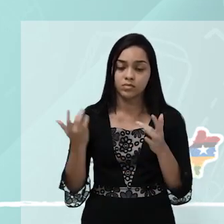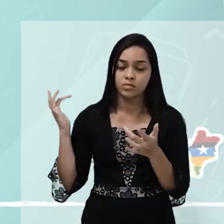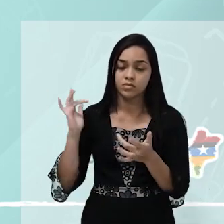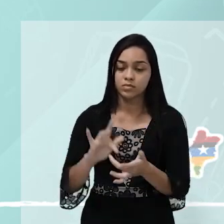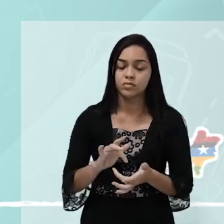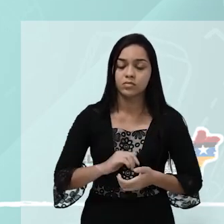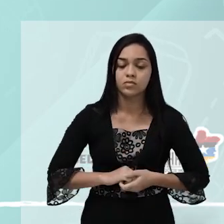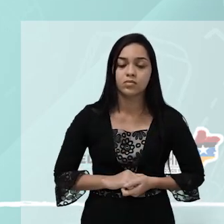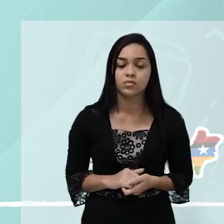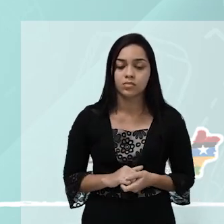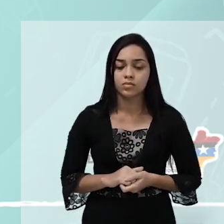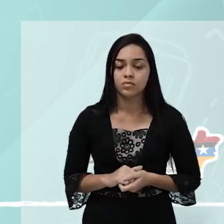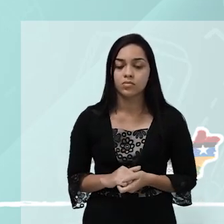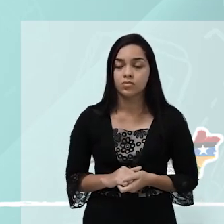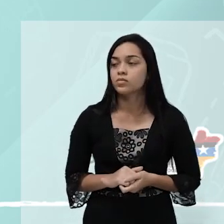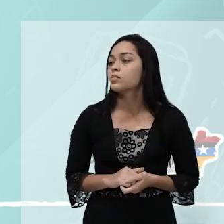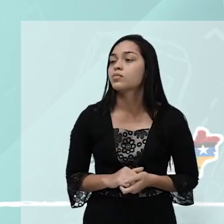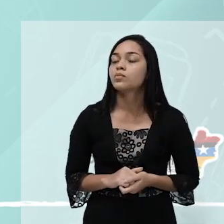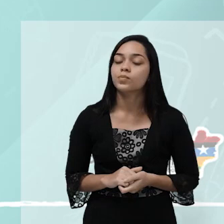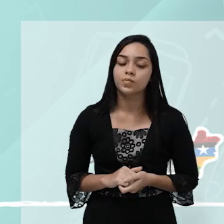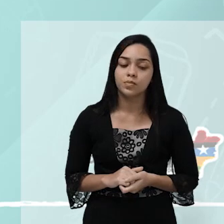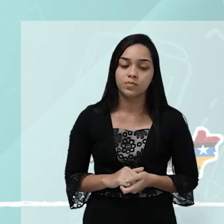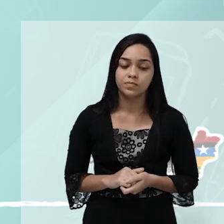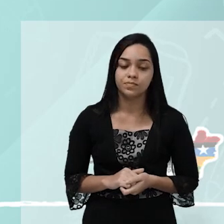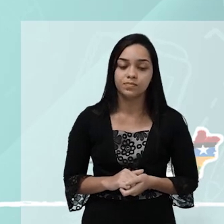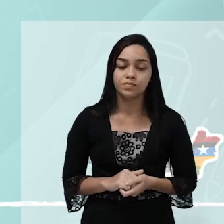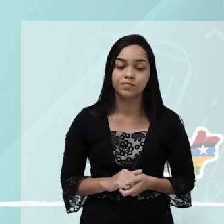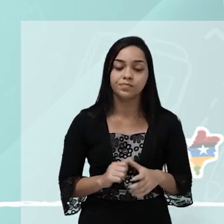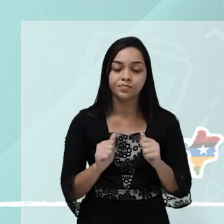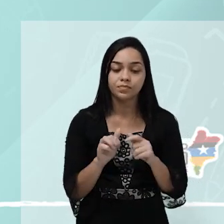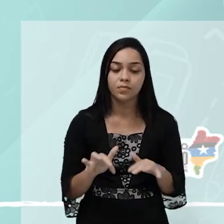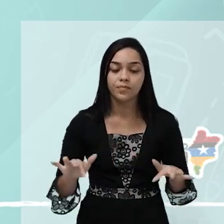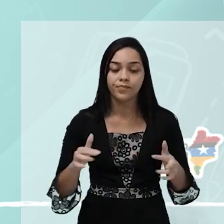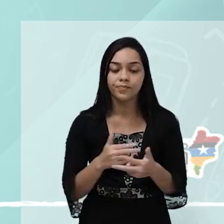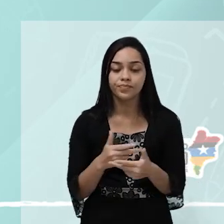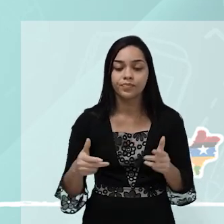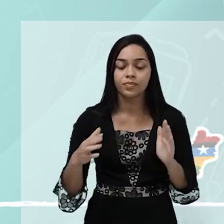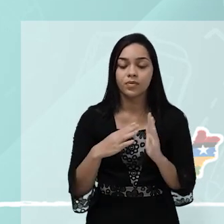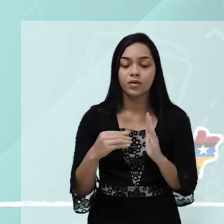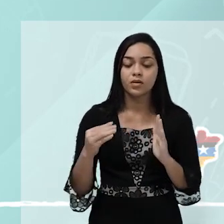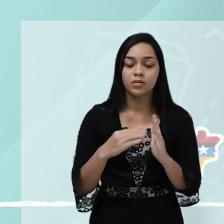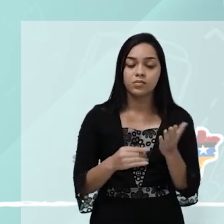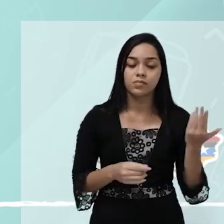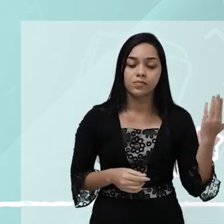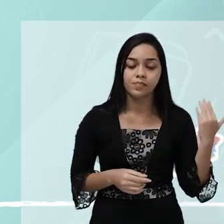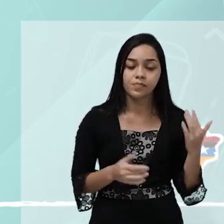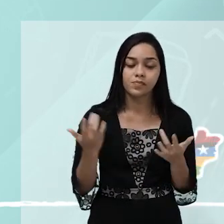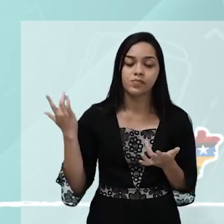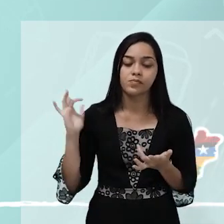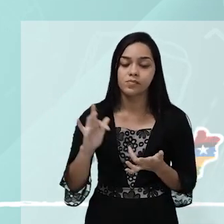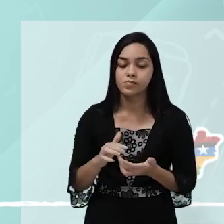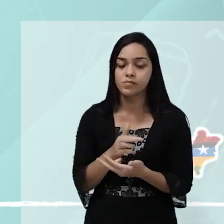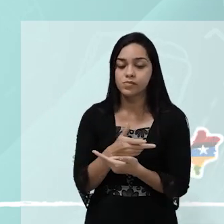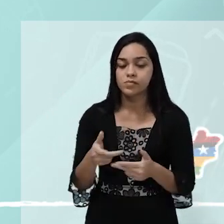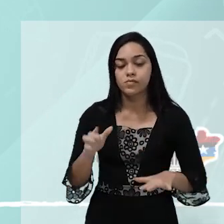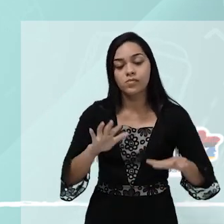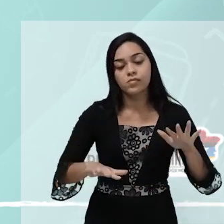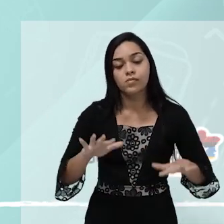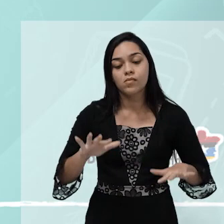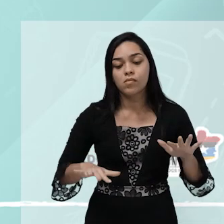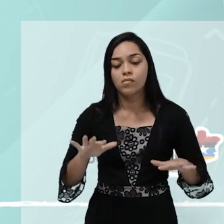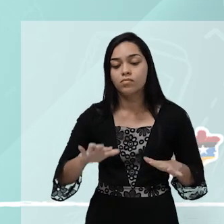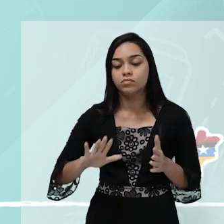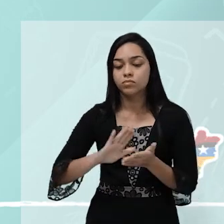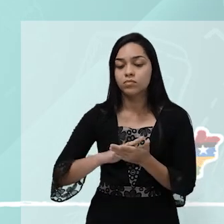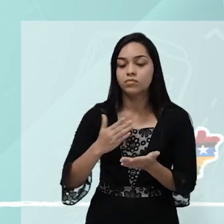o neoclassicismo, na música ele aparece como neoclassicismo. Apesar de compartilhar uma reverência aos modelos da antiguidade, o classicismo